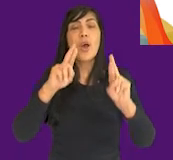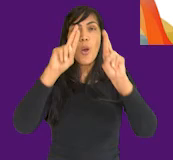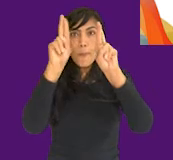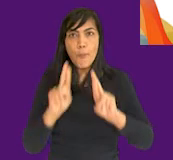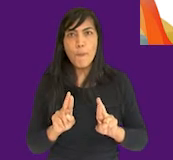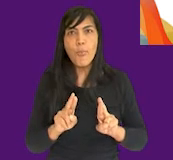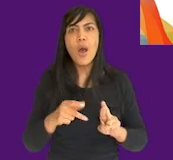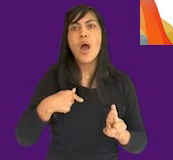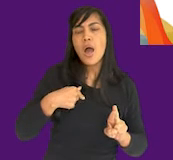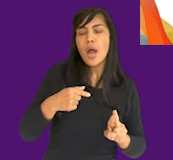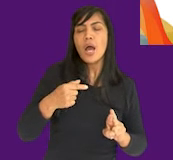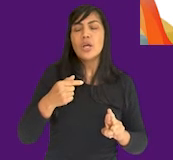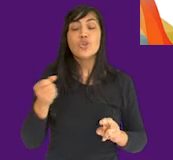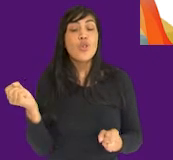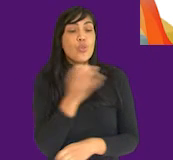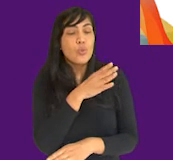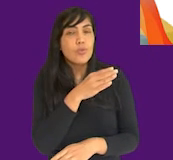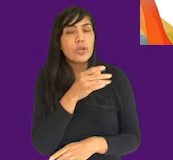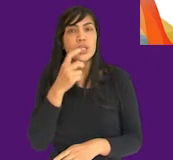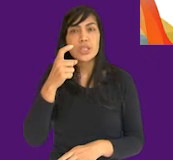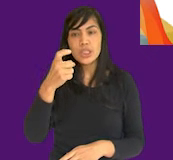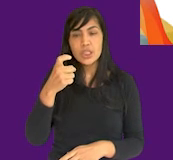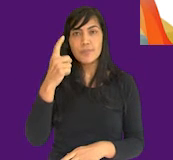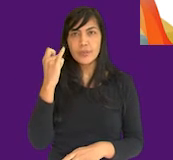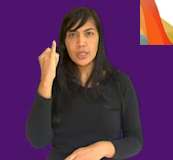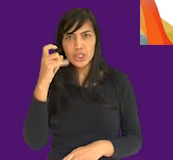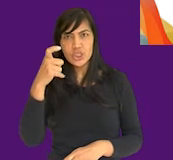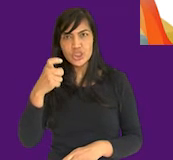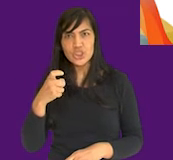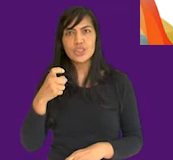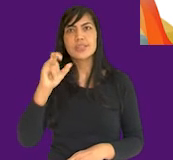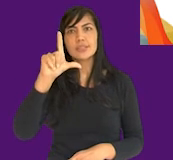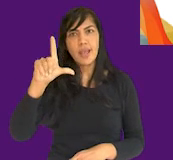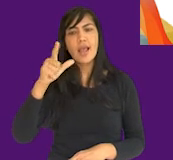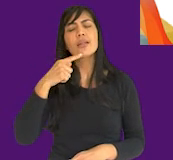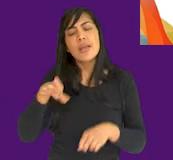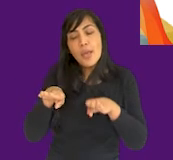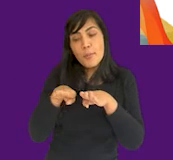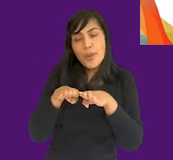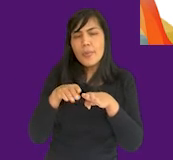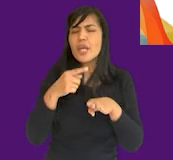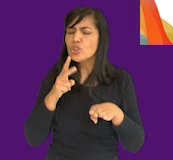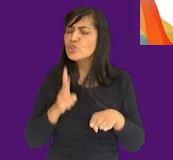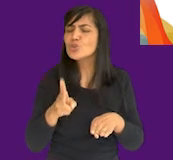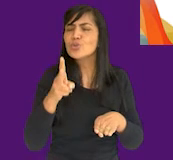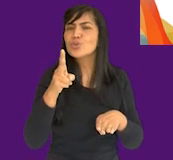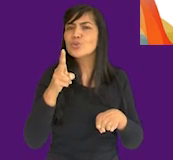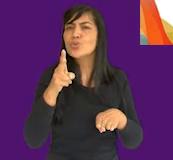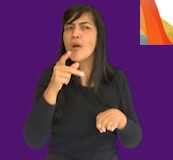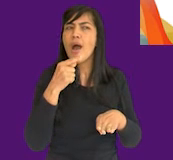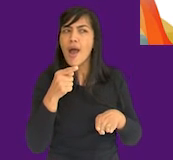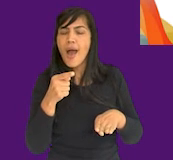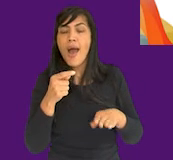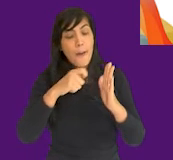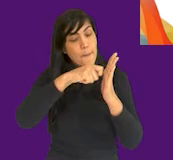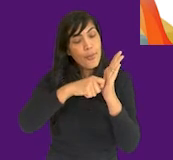de inovação daí x l i a gente continua entregando